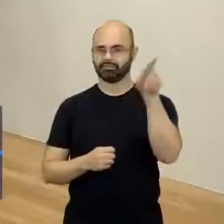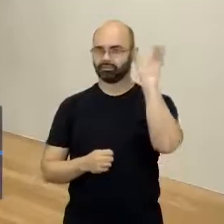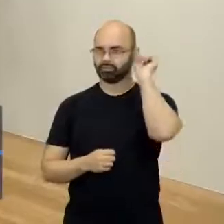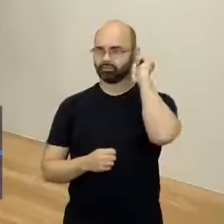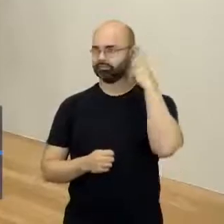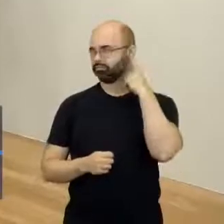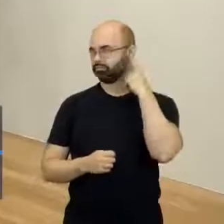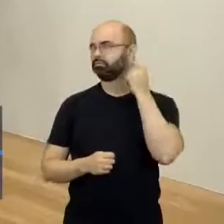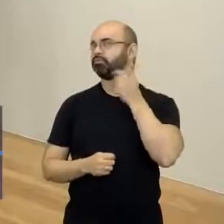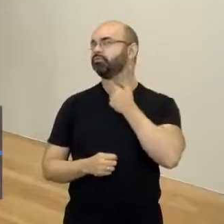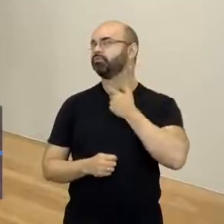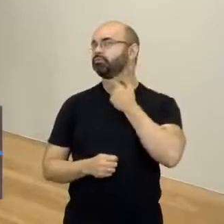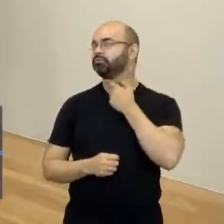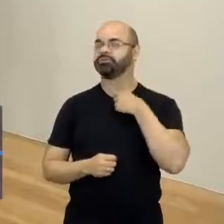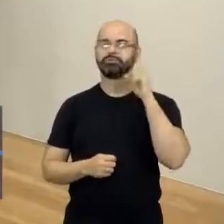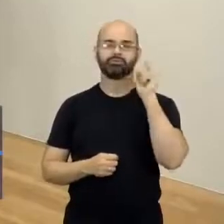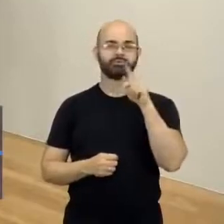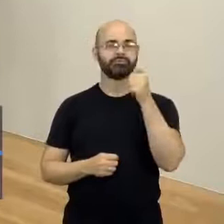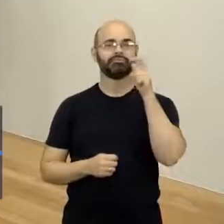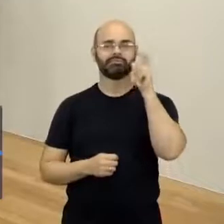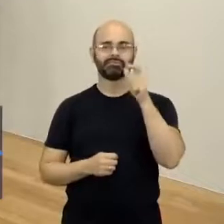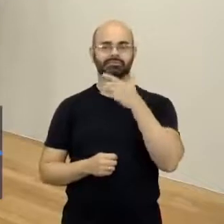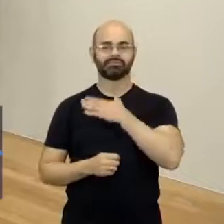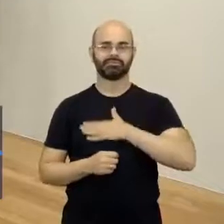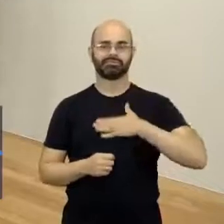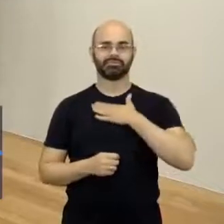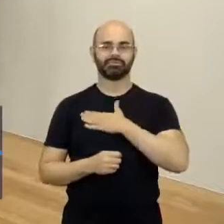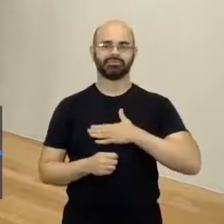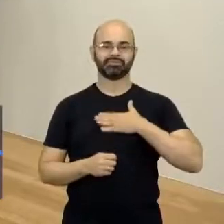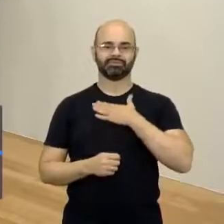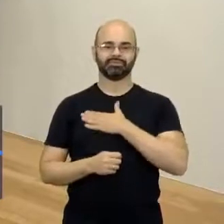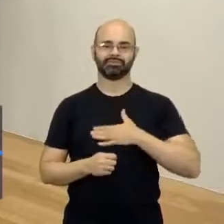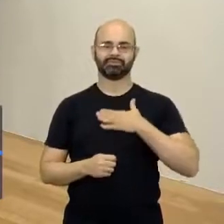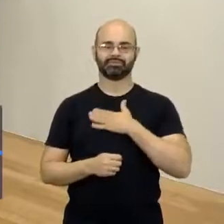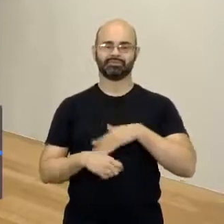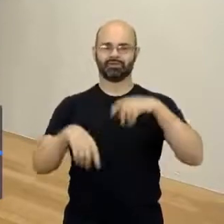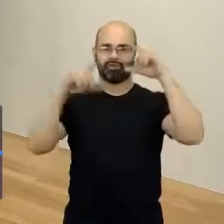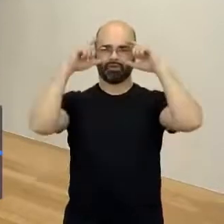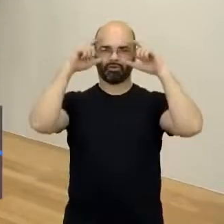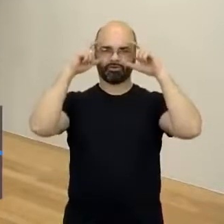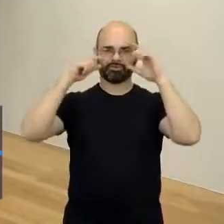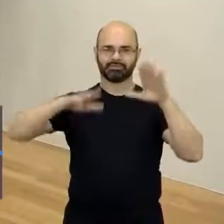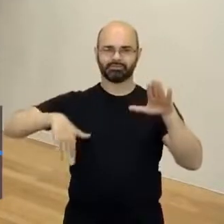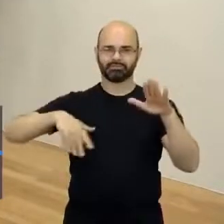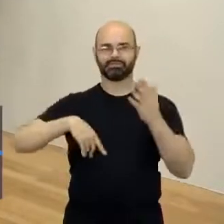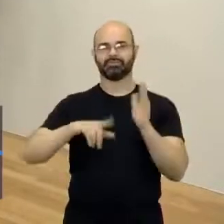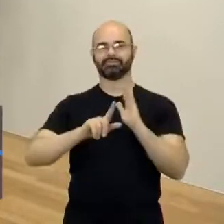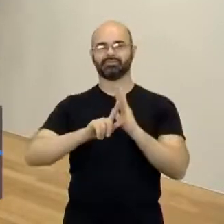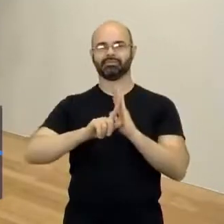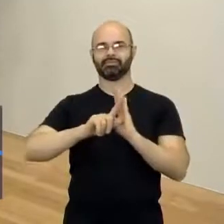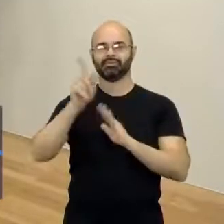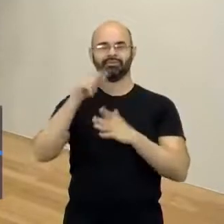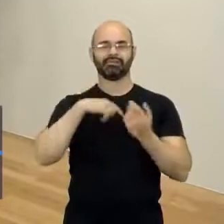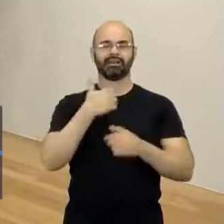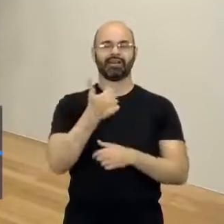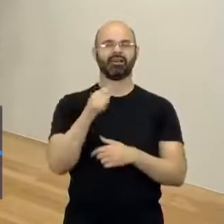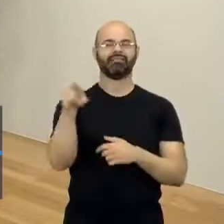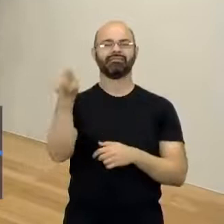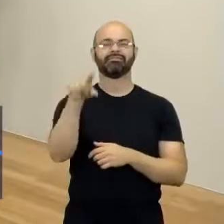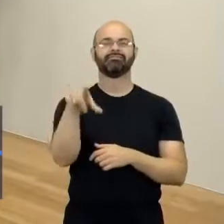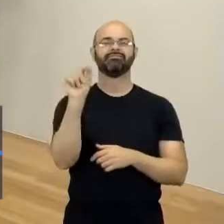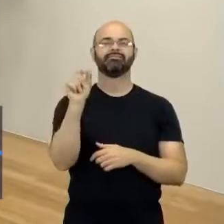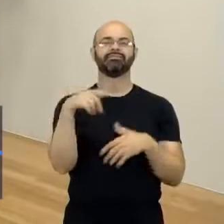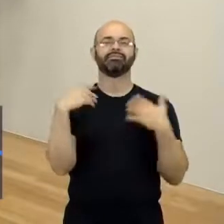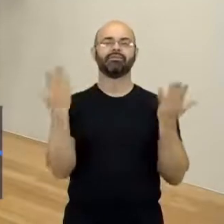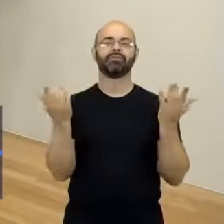professora Fernanda. Ouvimos. Então, vou lá. Eu gostei do óculos na praia, eu gostei dessa nave espacial na praça, ou a da caneta. Qual vocês preferem